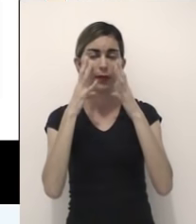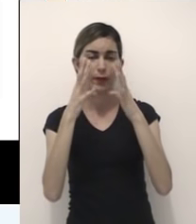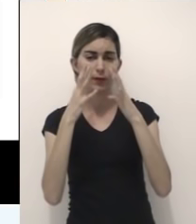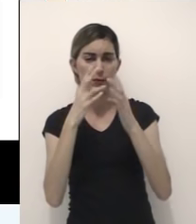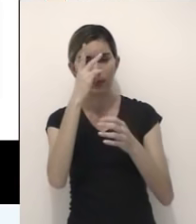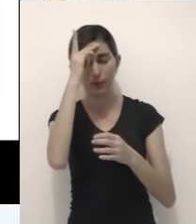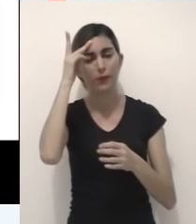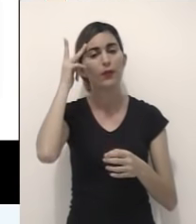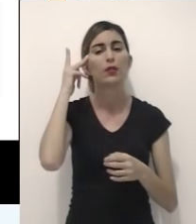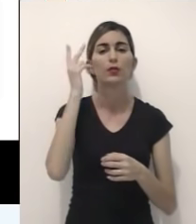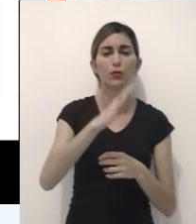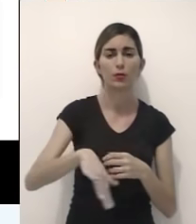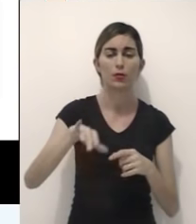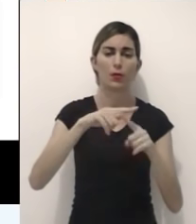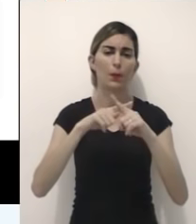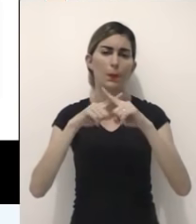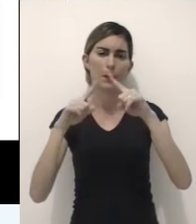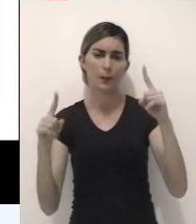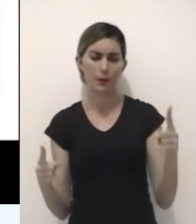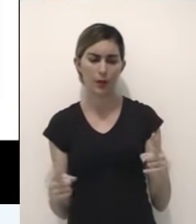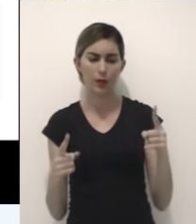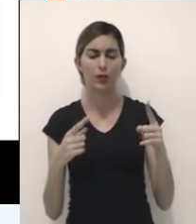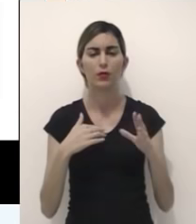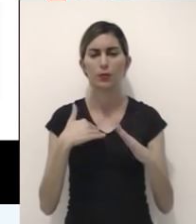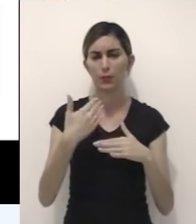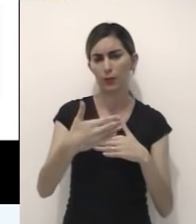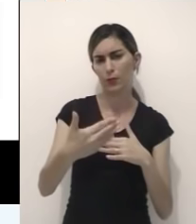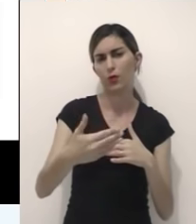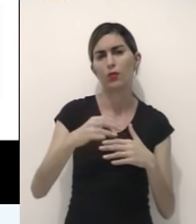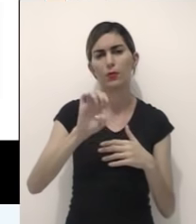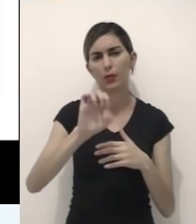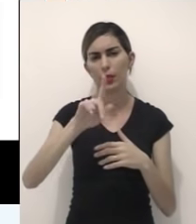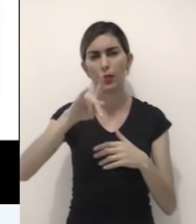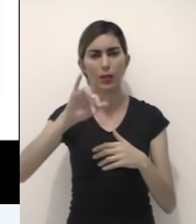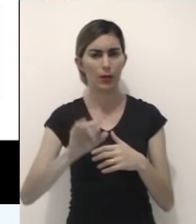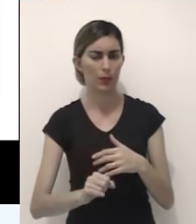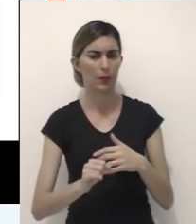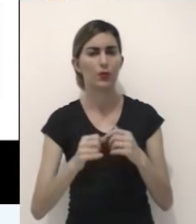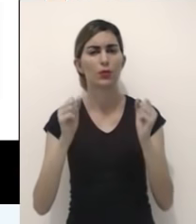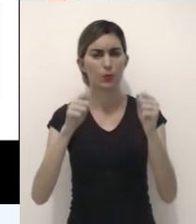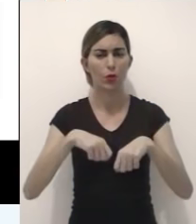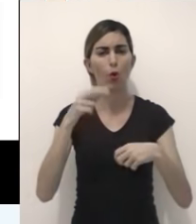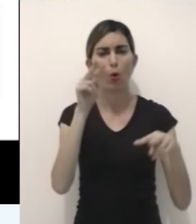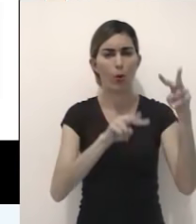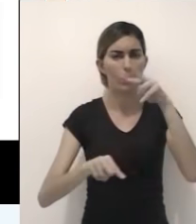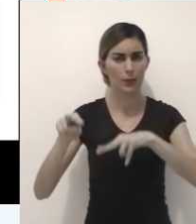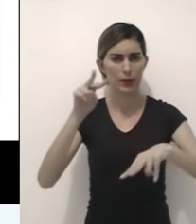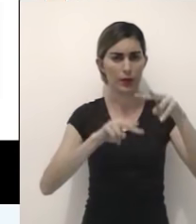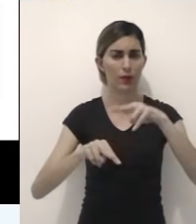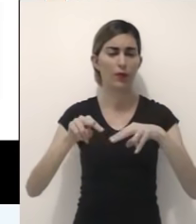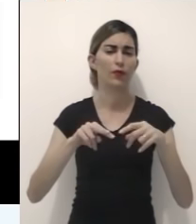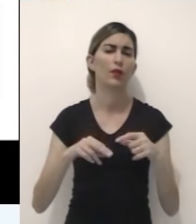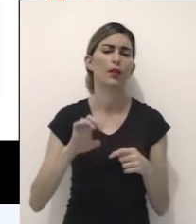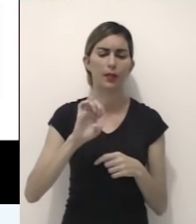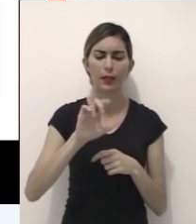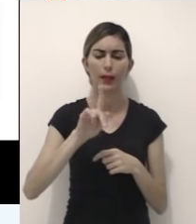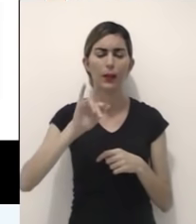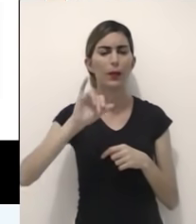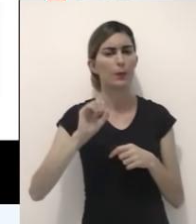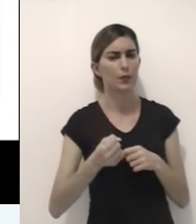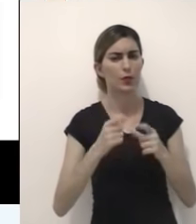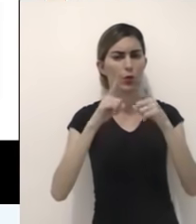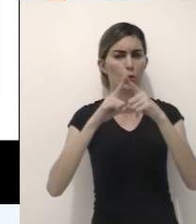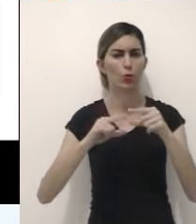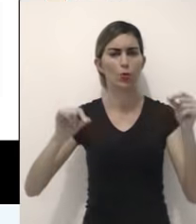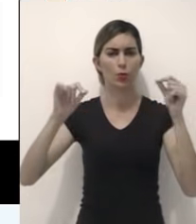muita atenção das pessoas, tá? Mas o próximo eclipse já é mais possível de ser observado, que é o